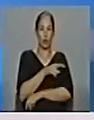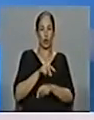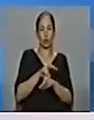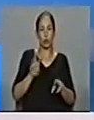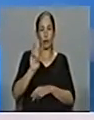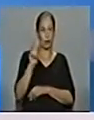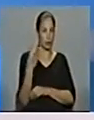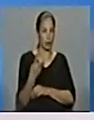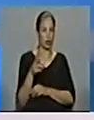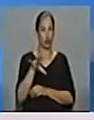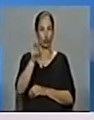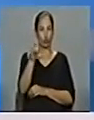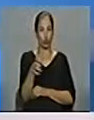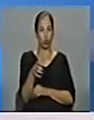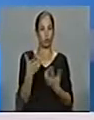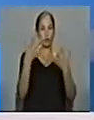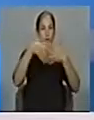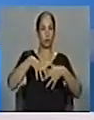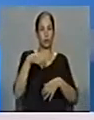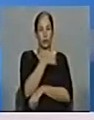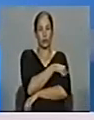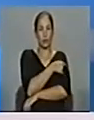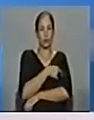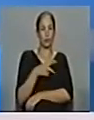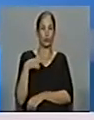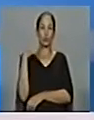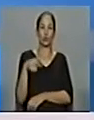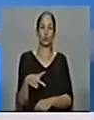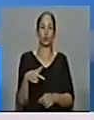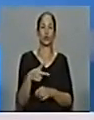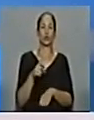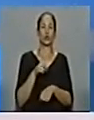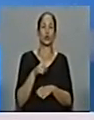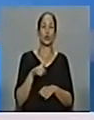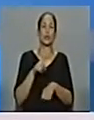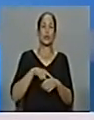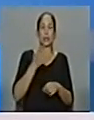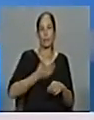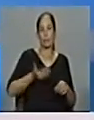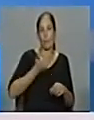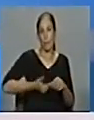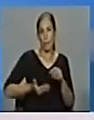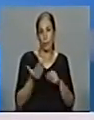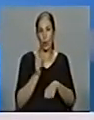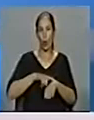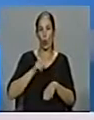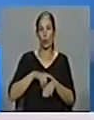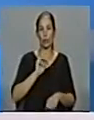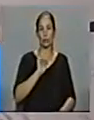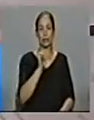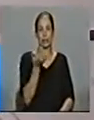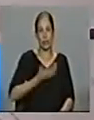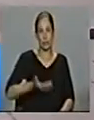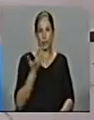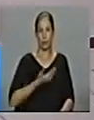dos Enfermeiros Portugueses, vão trabalhar apenas 35 horas semanais. O acordo foi assinado hoje, determina também a